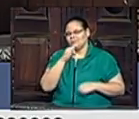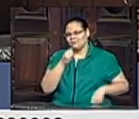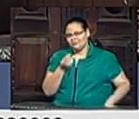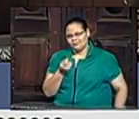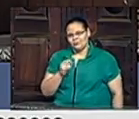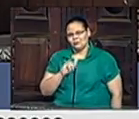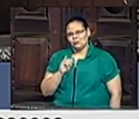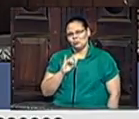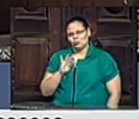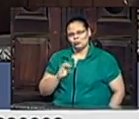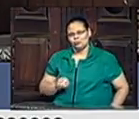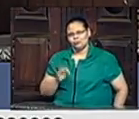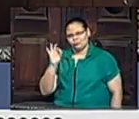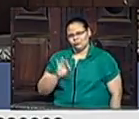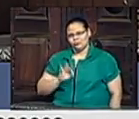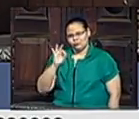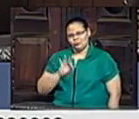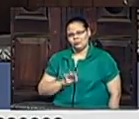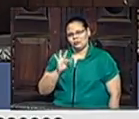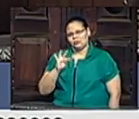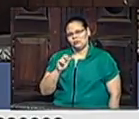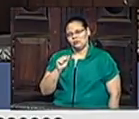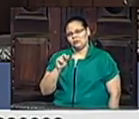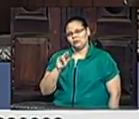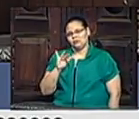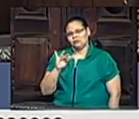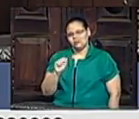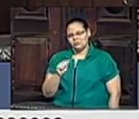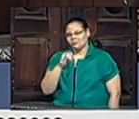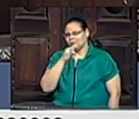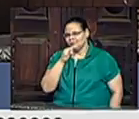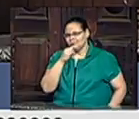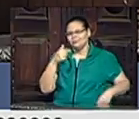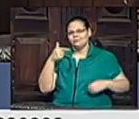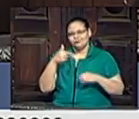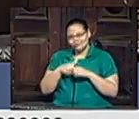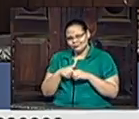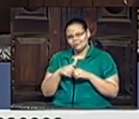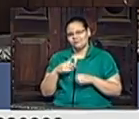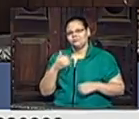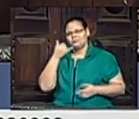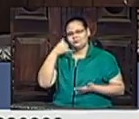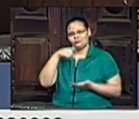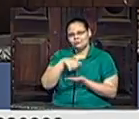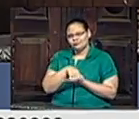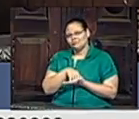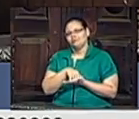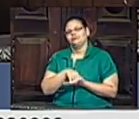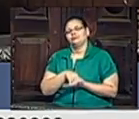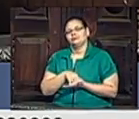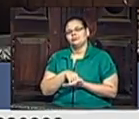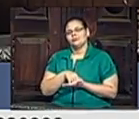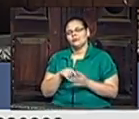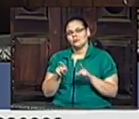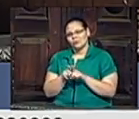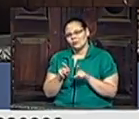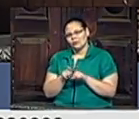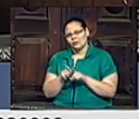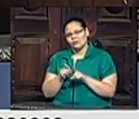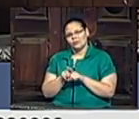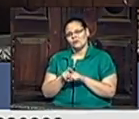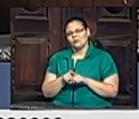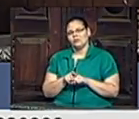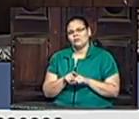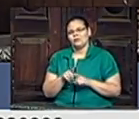tarifa, coloca a tarifa da luz, do combustível, da telefonia e também de